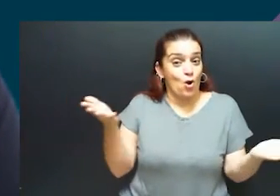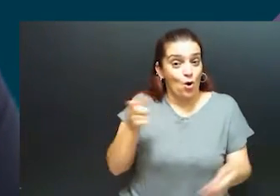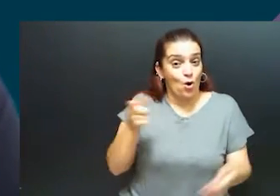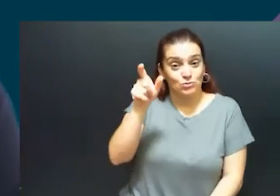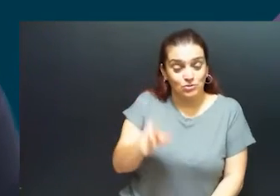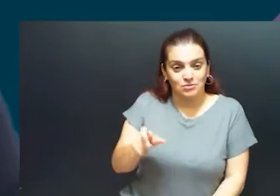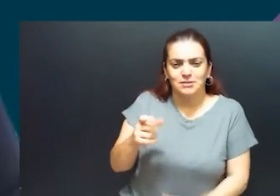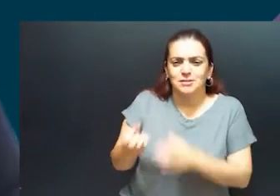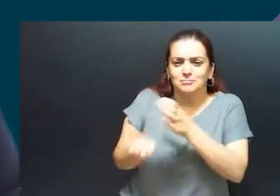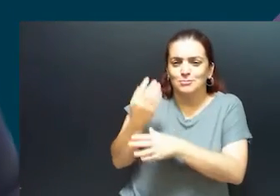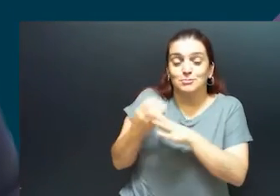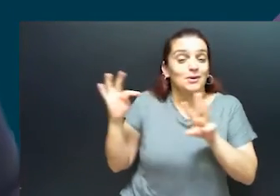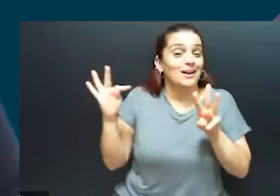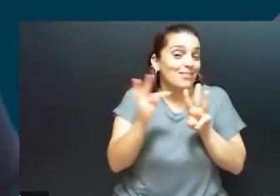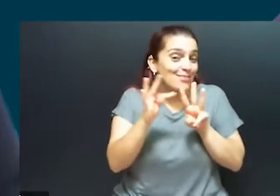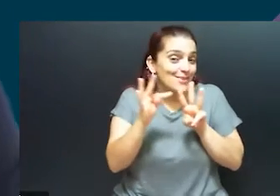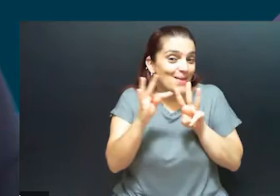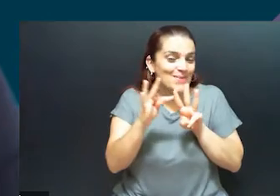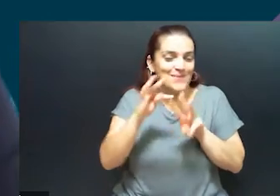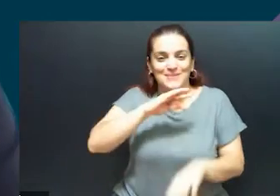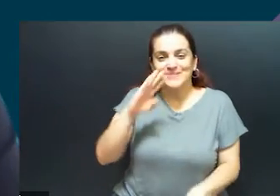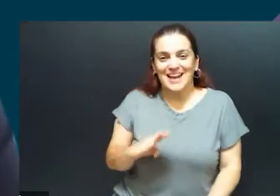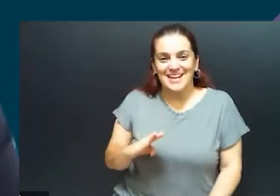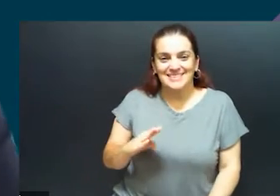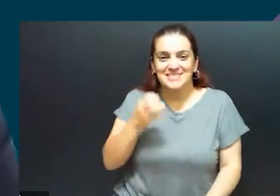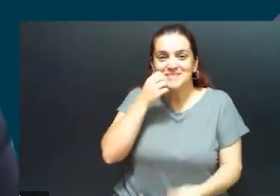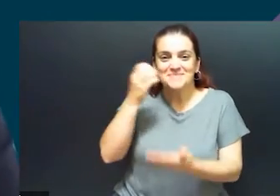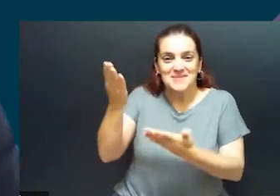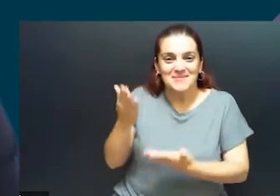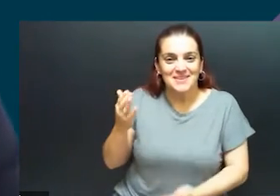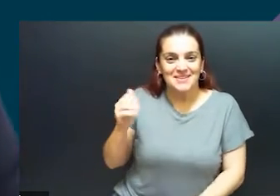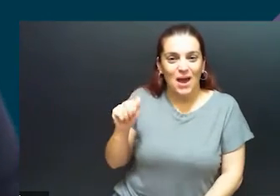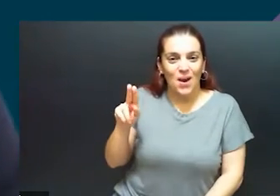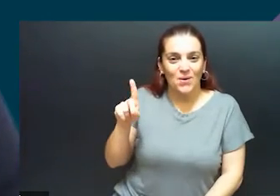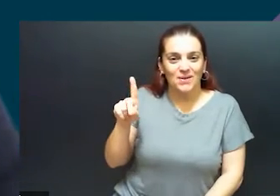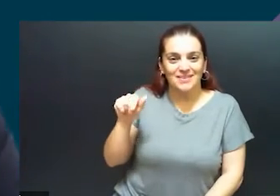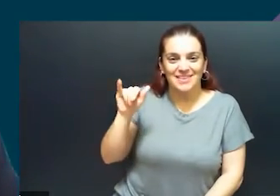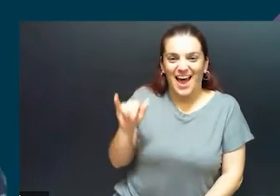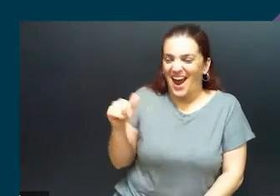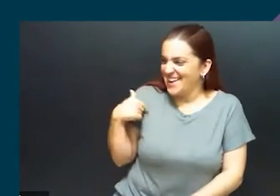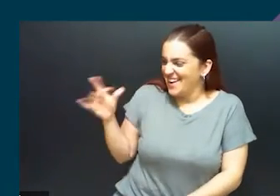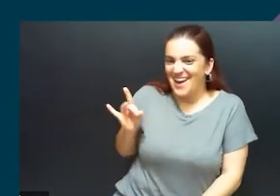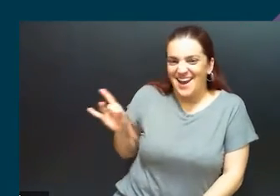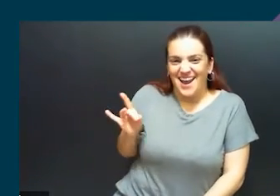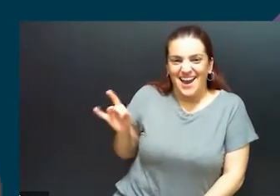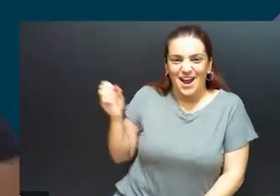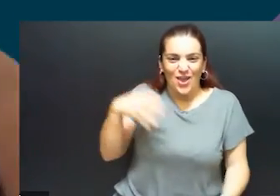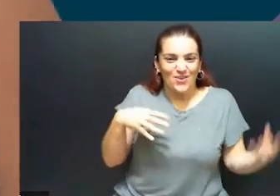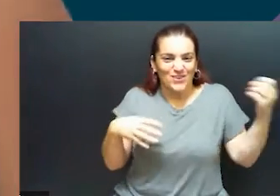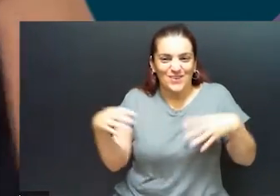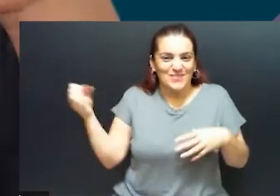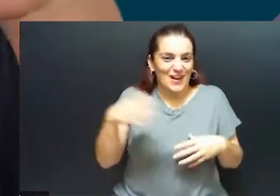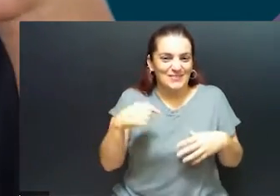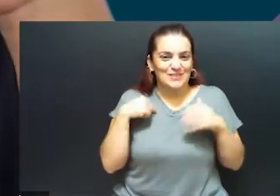Principal na Totex Brasil. Bem-vindo, Aldai. Estou me sentindo na varanda de casa. Todo dia chega alguém que estava ali no